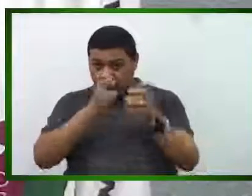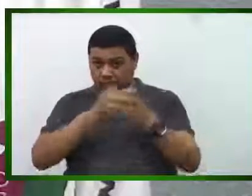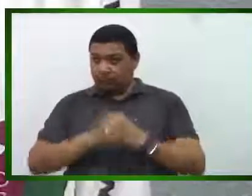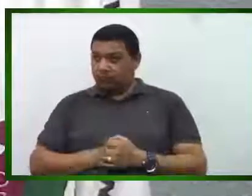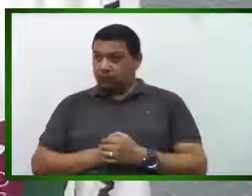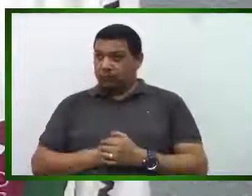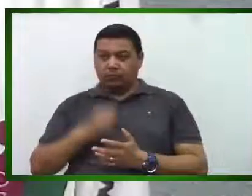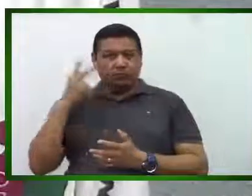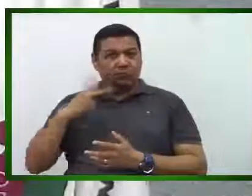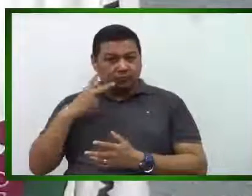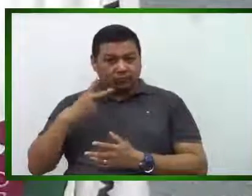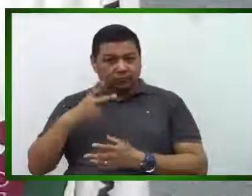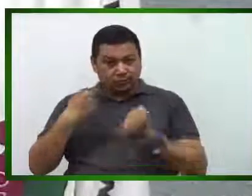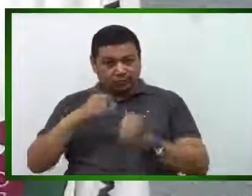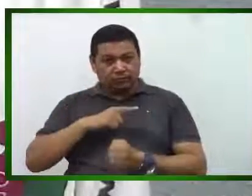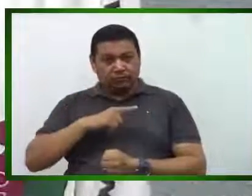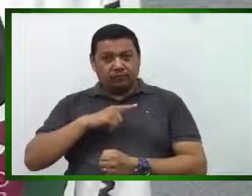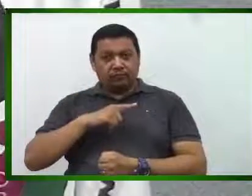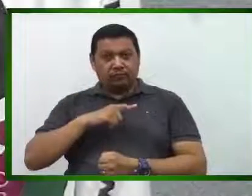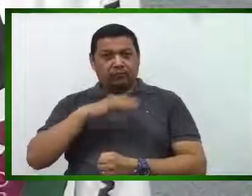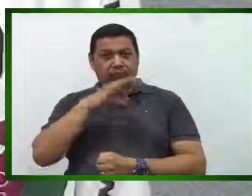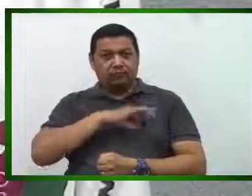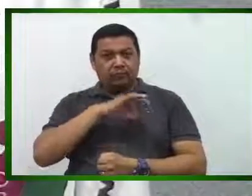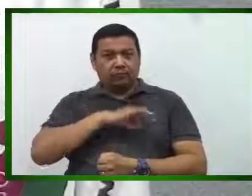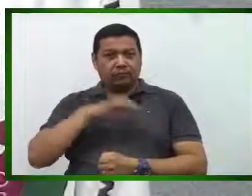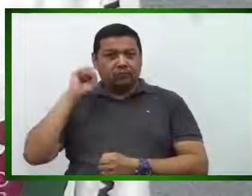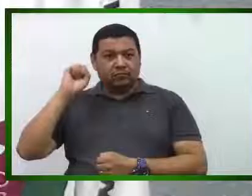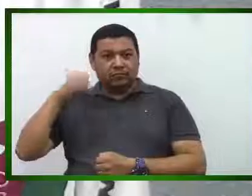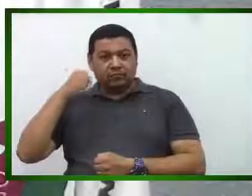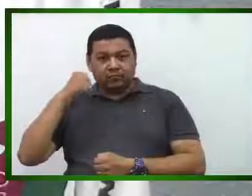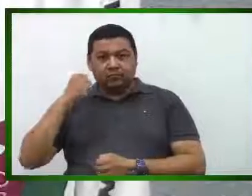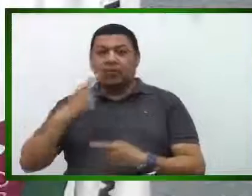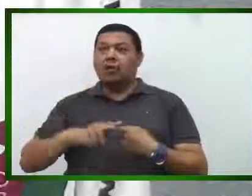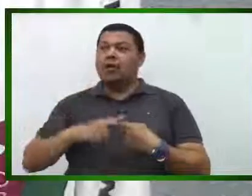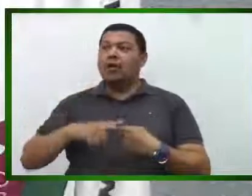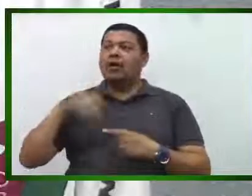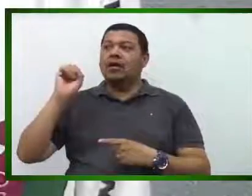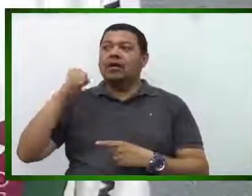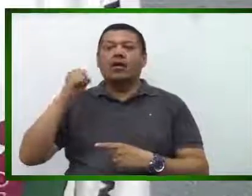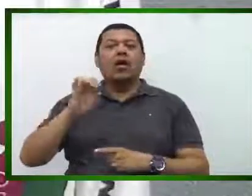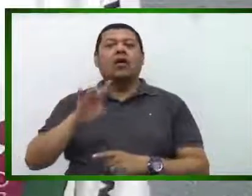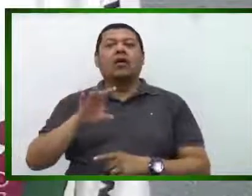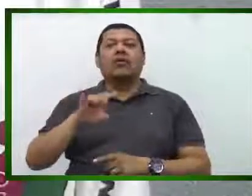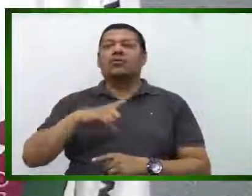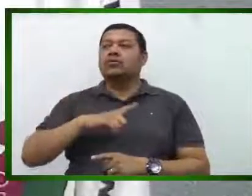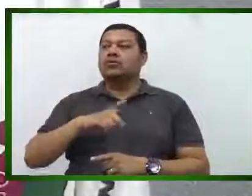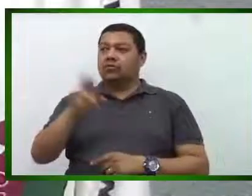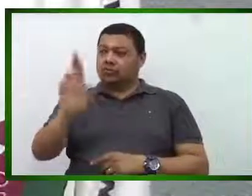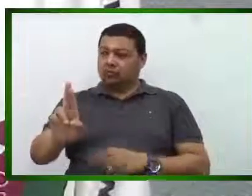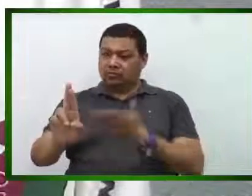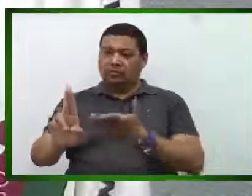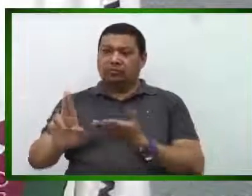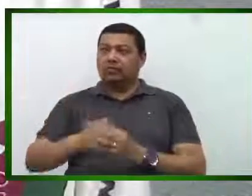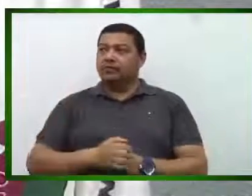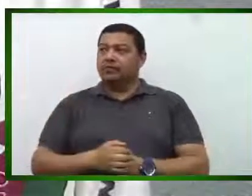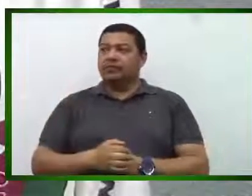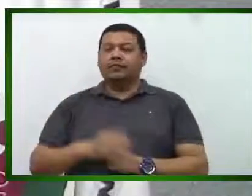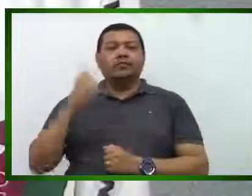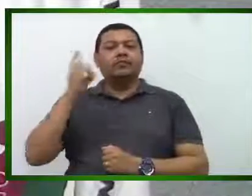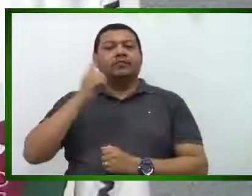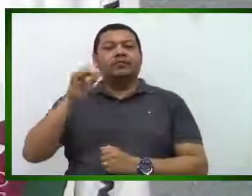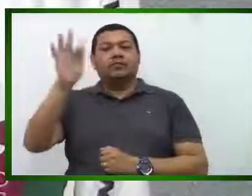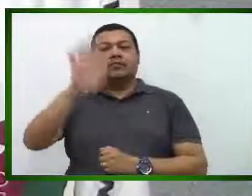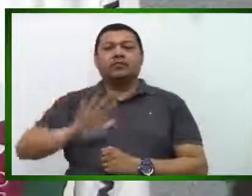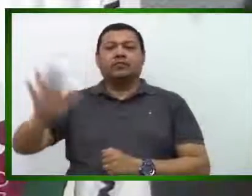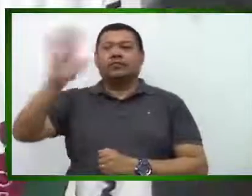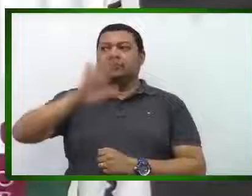ter o salário de um senador. Porque o senador, ele apenas está ali representando o povo. O deputado federal